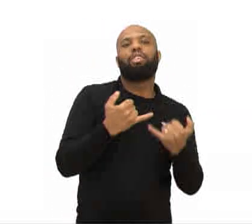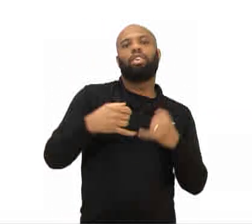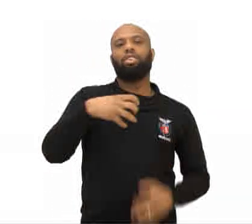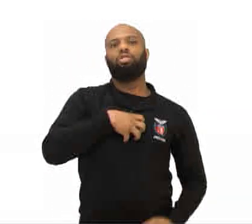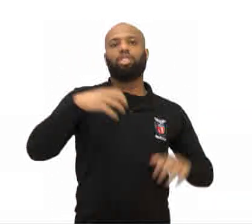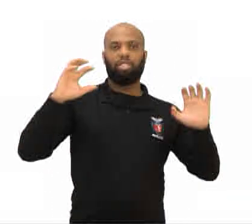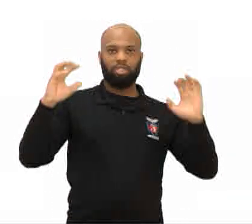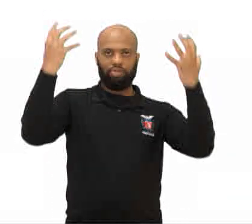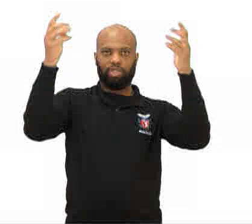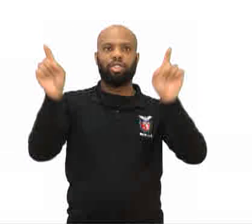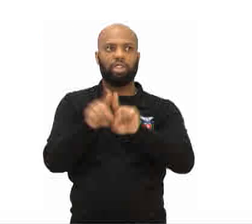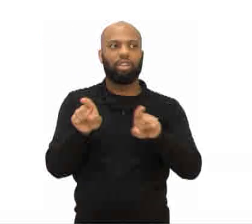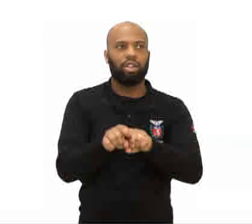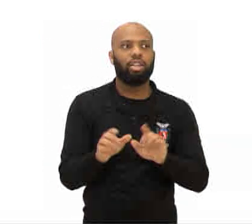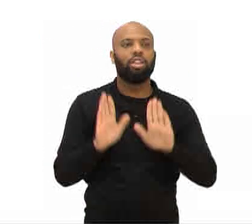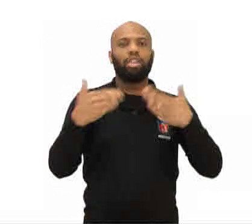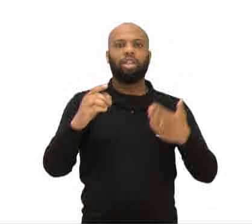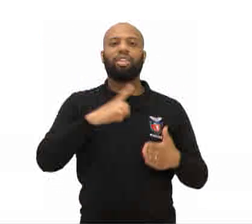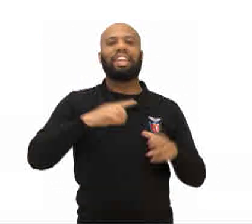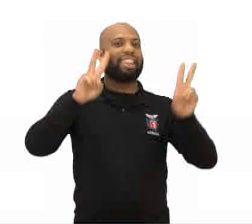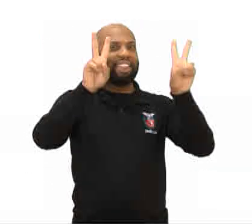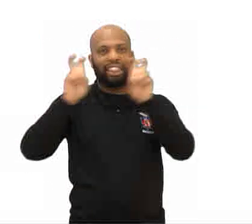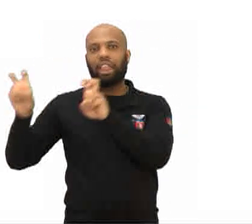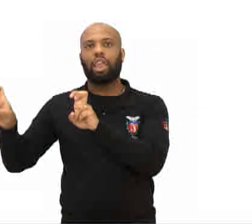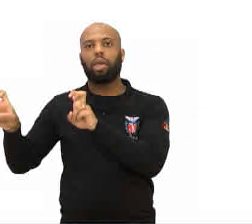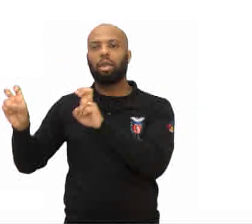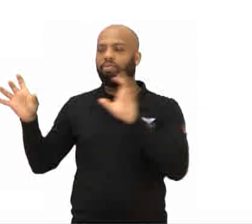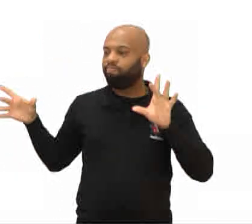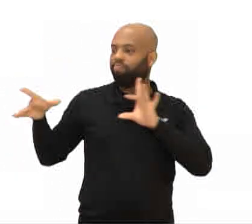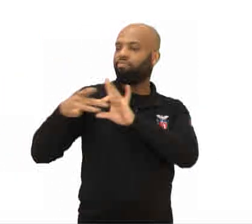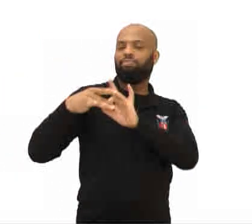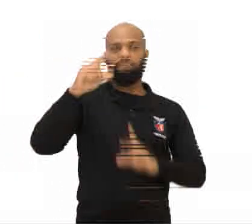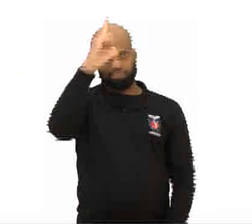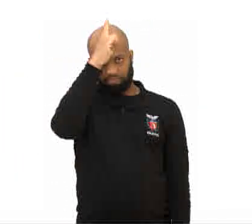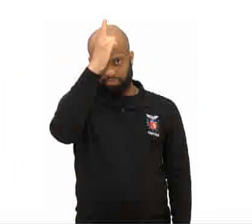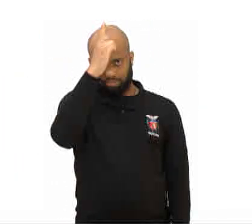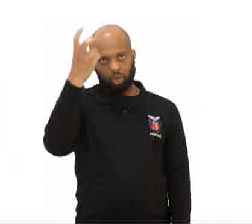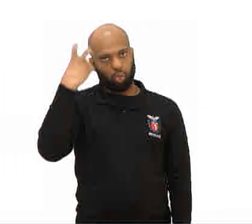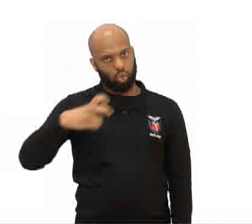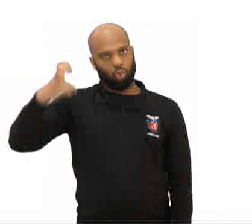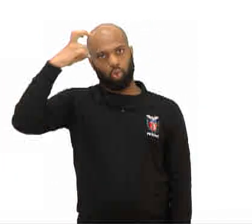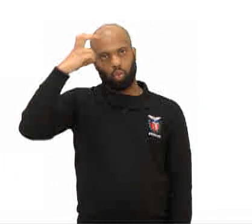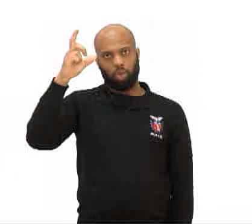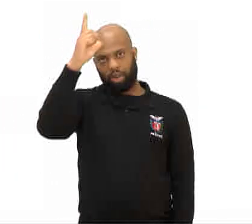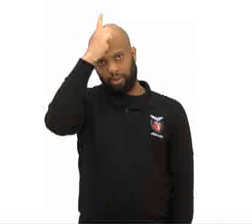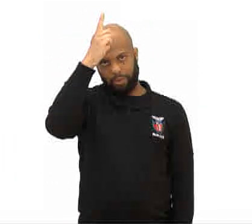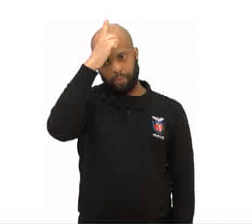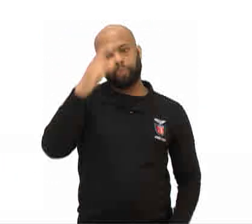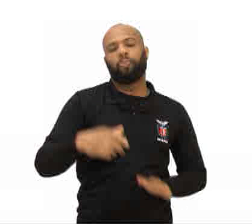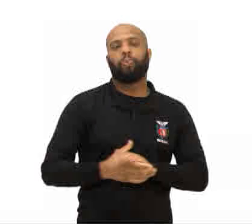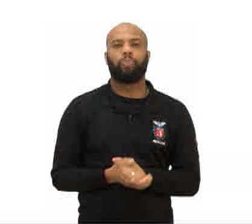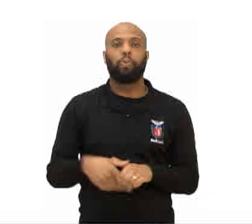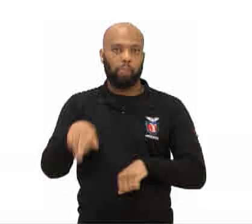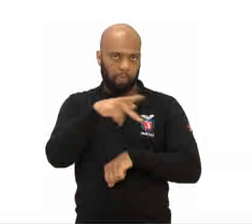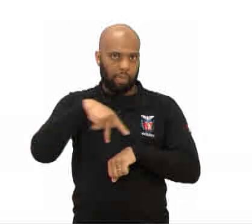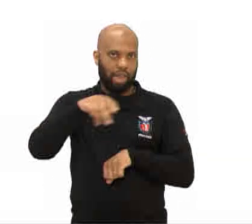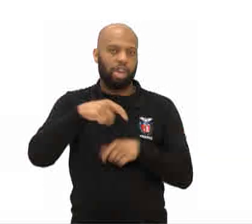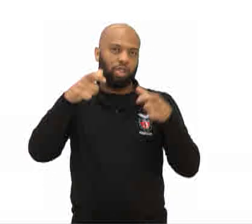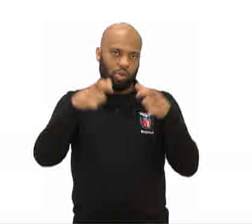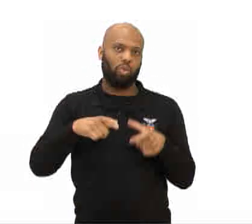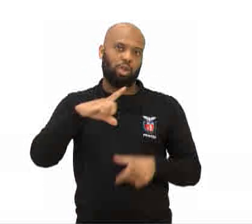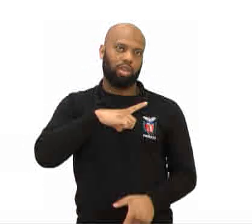momento festivo. Então, ela é toda temática voltada ali para a cultura dos países de